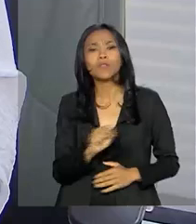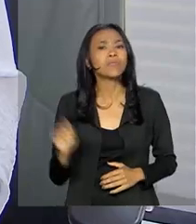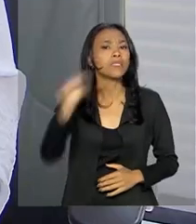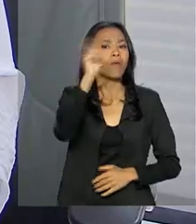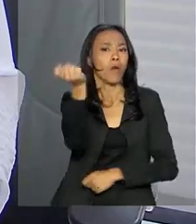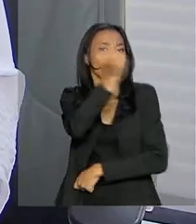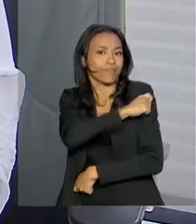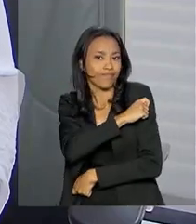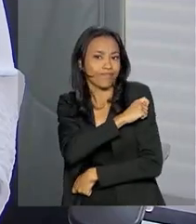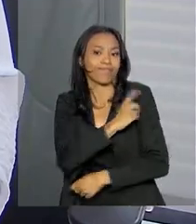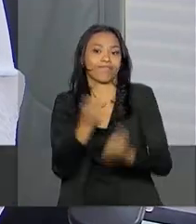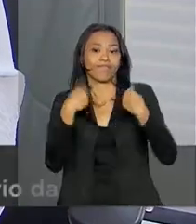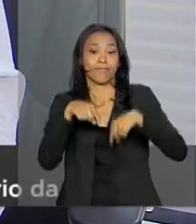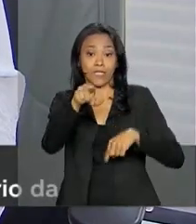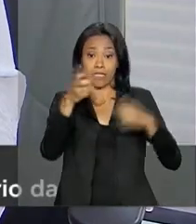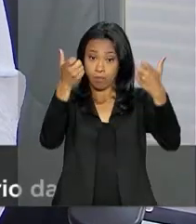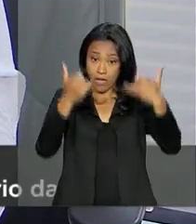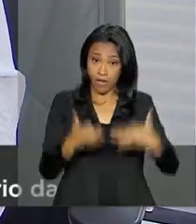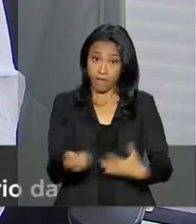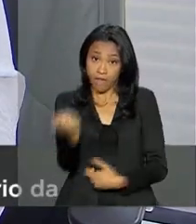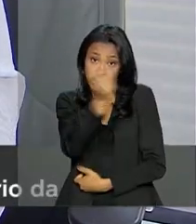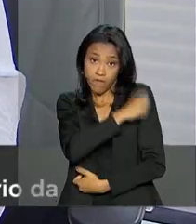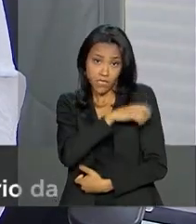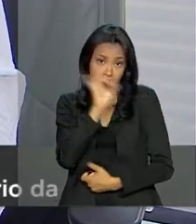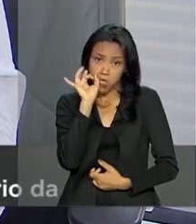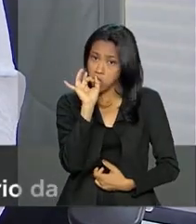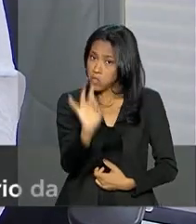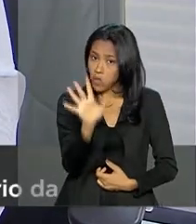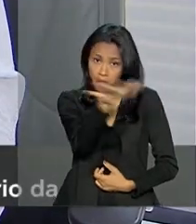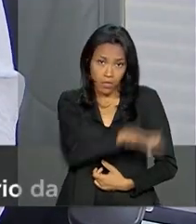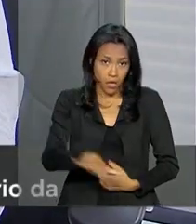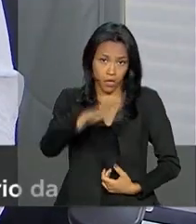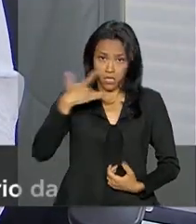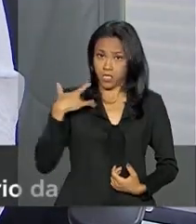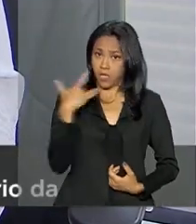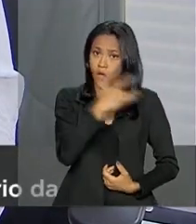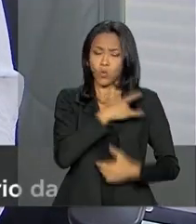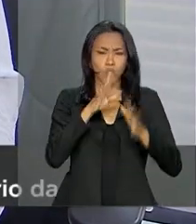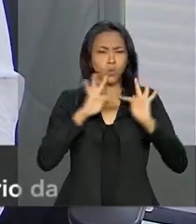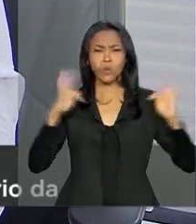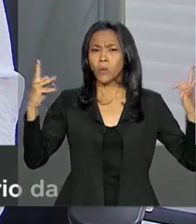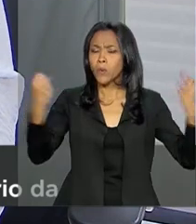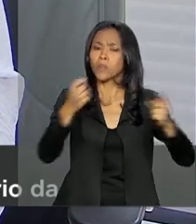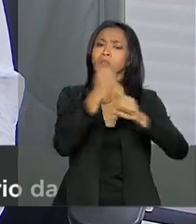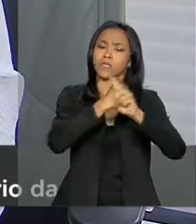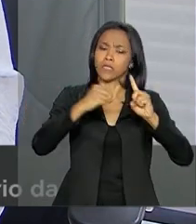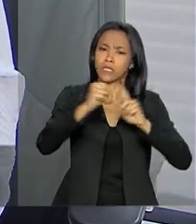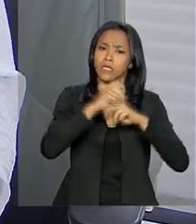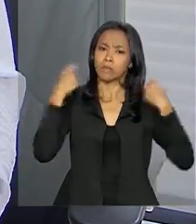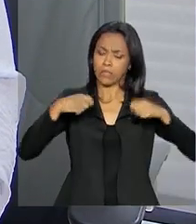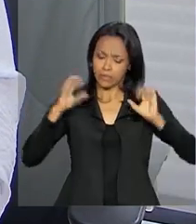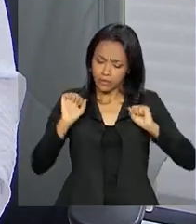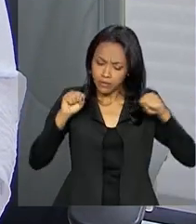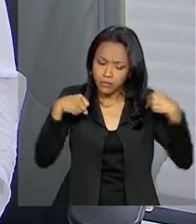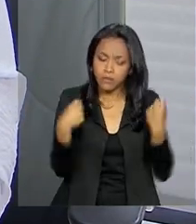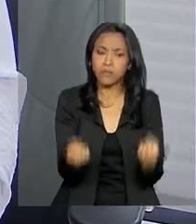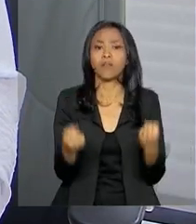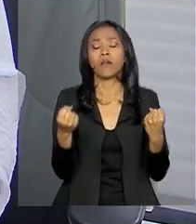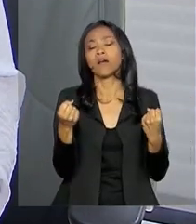saúde. Vacinar não é responsabilidade só do setor saúde. Toda a sociedade deve se empenhar para